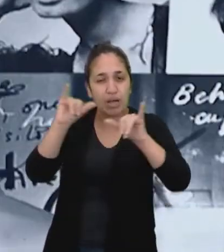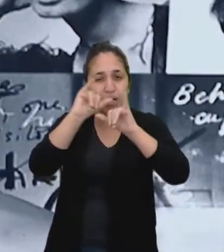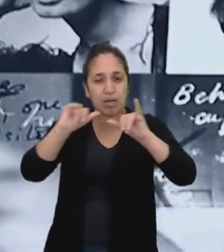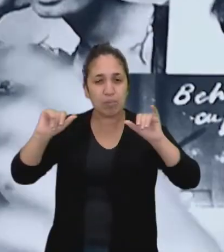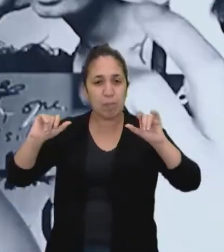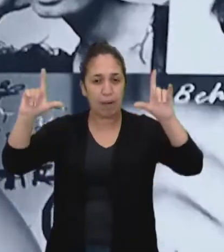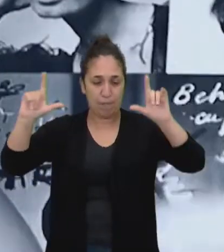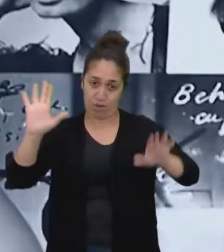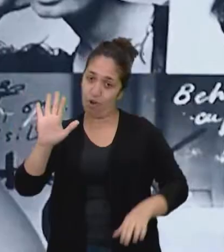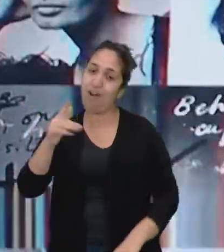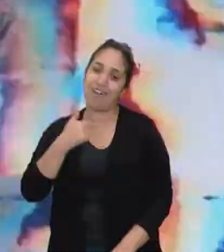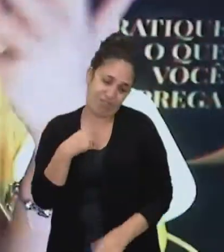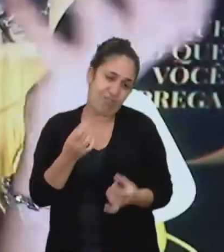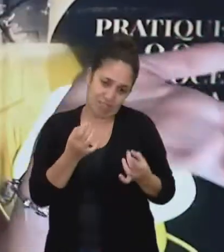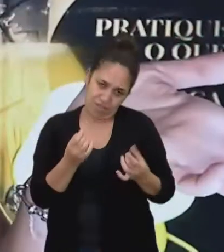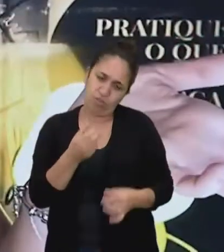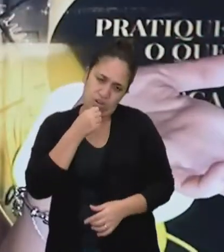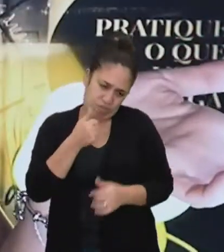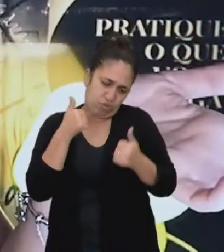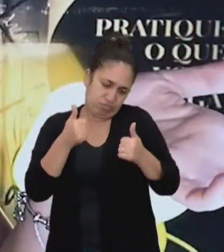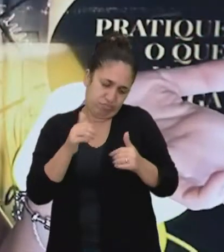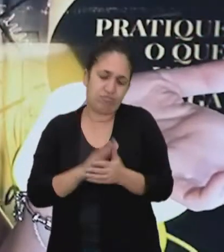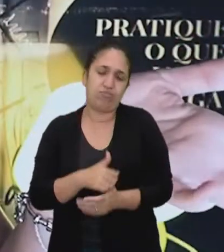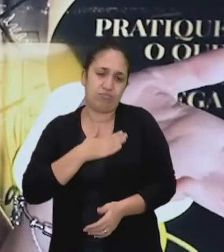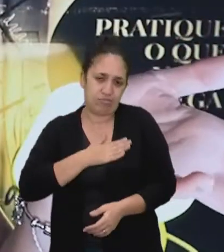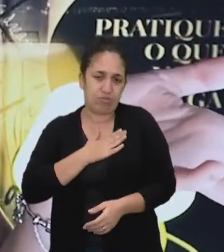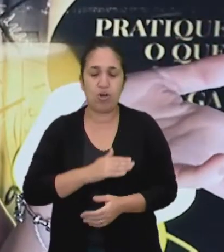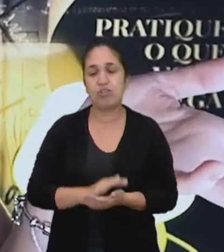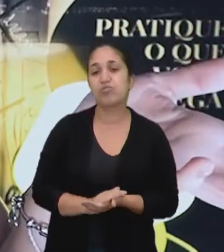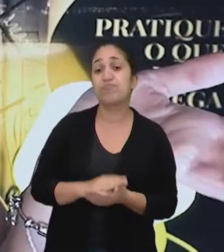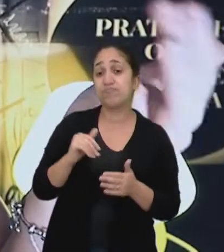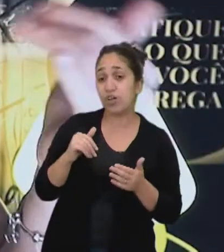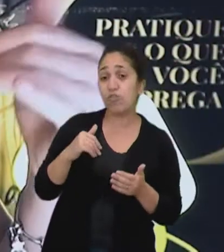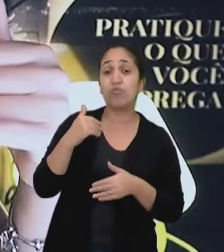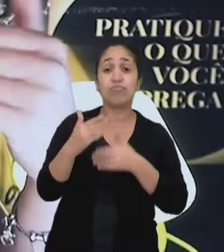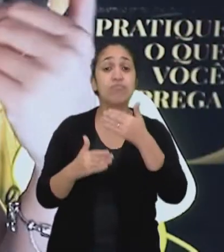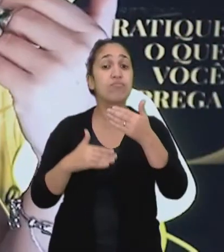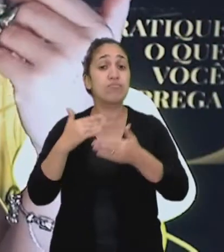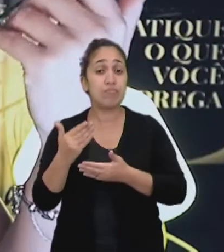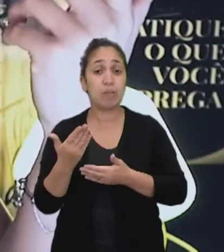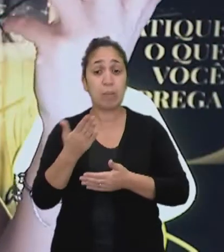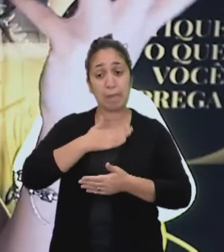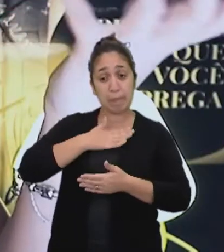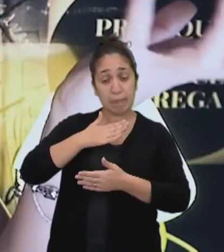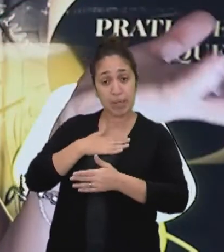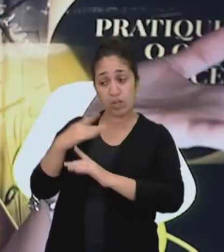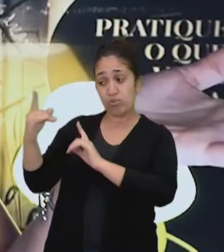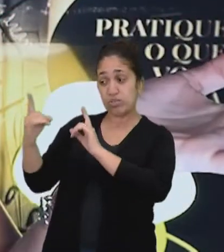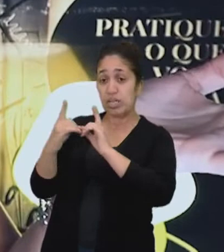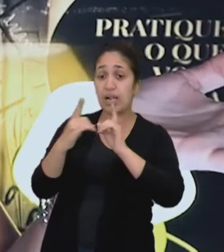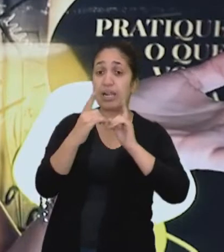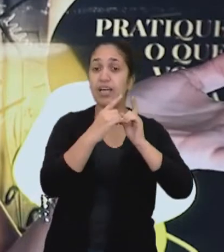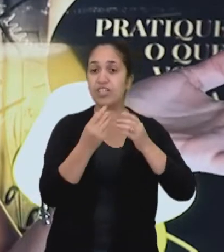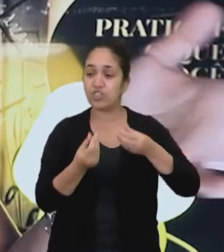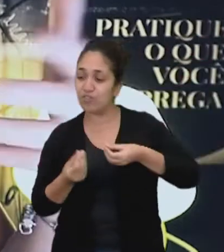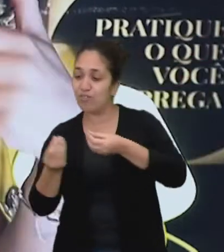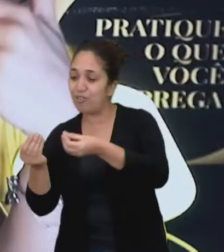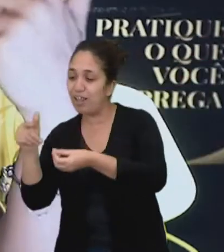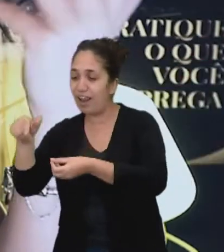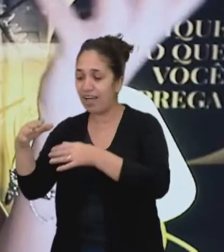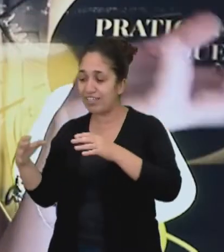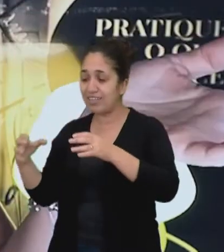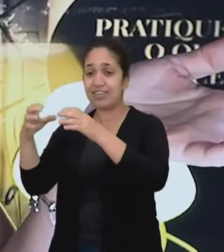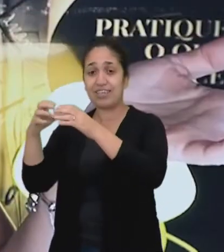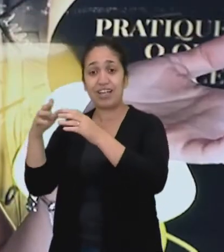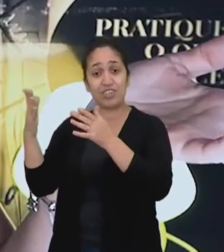sou uma boa vendedora, eu gosto de vender, né? Eu já estava levando os meus próprios clientes para a agência de marketing,